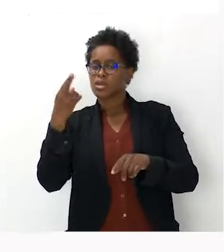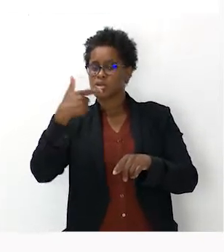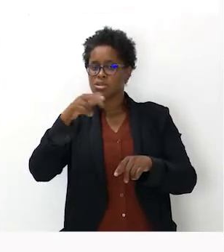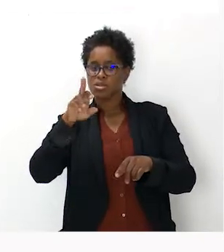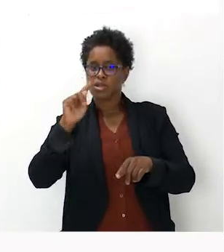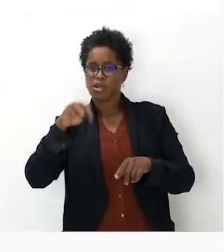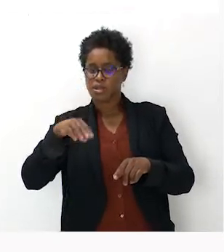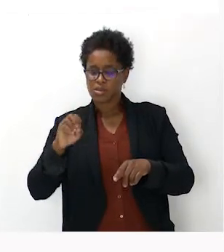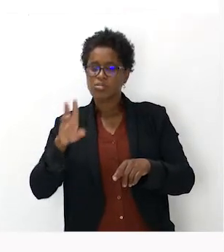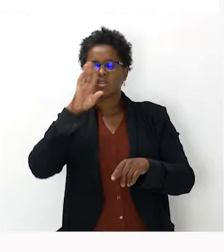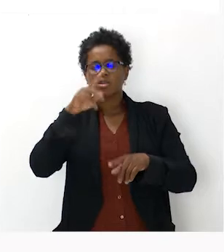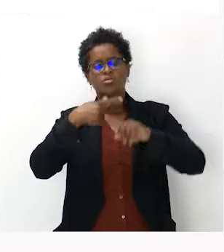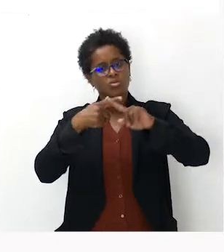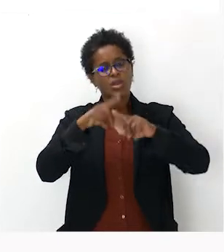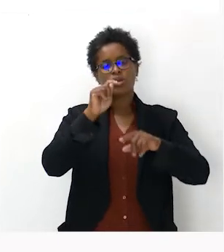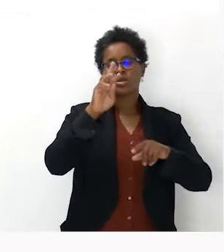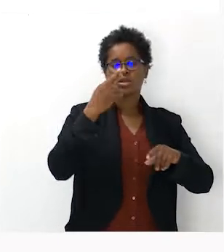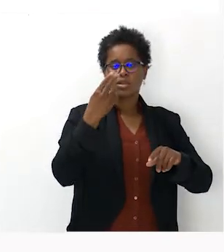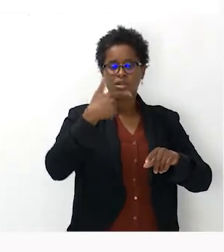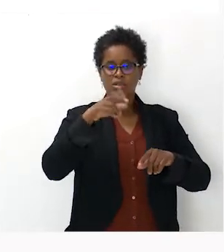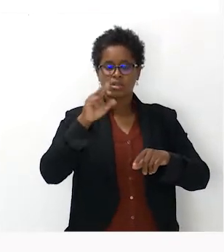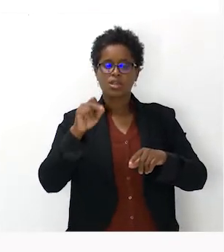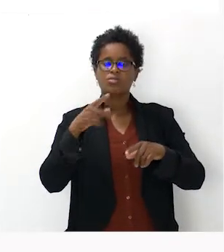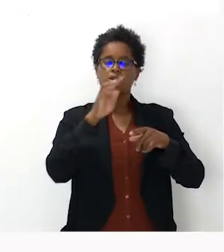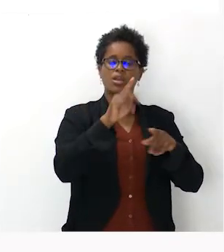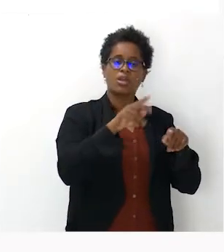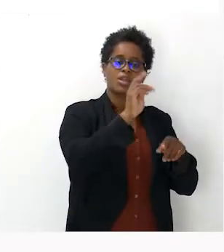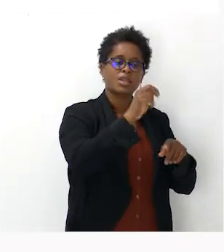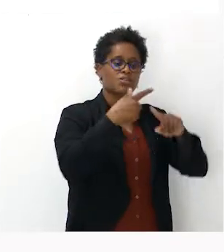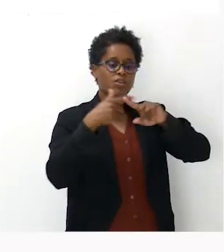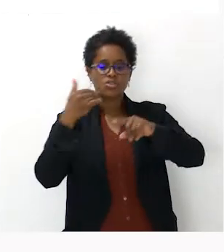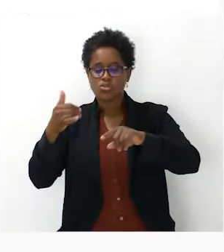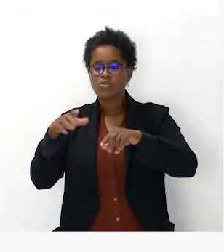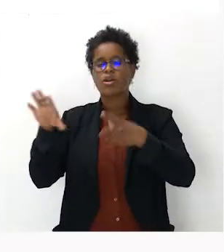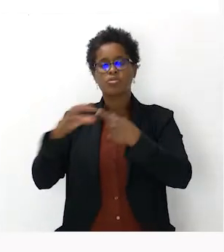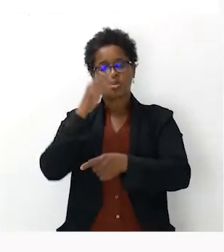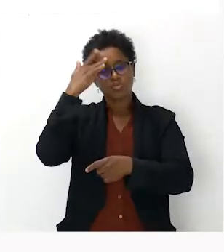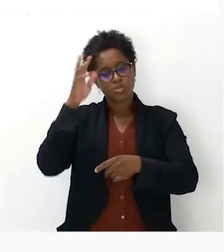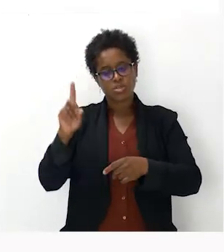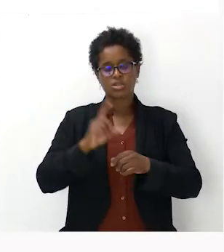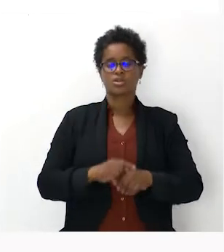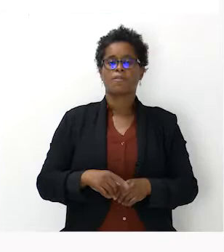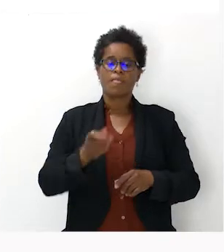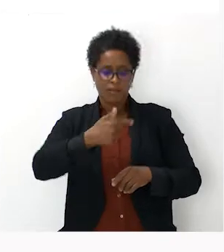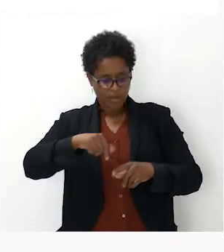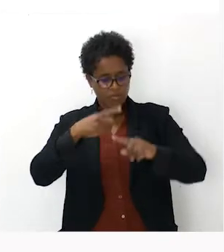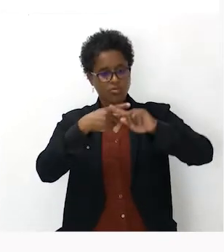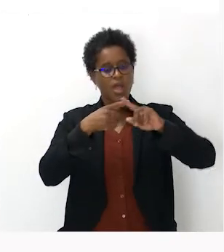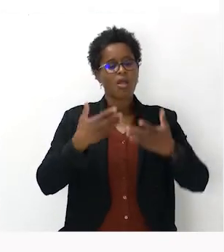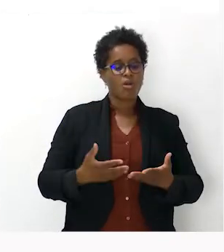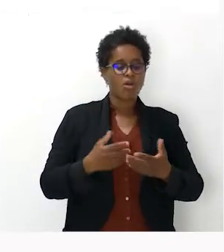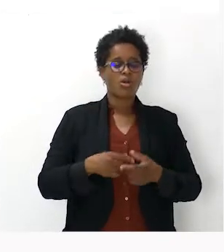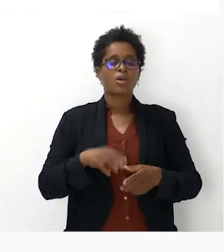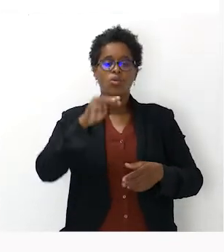nós multiplicarmos os extremos, 3 vezes 2, nós vamos obter o número 6. Vamos multiplicar agora